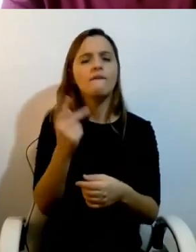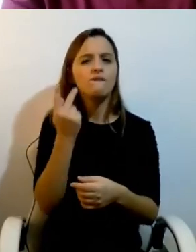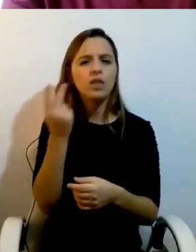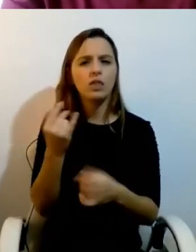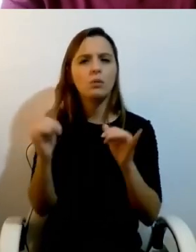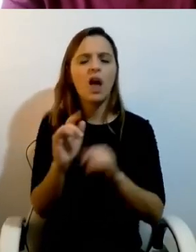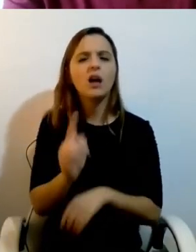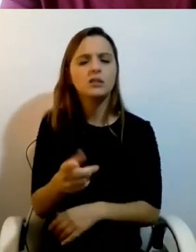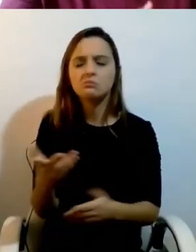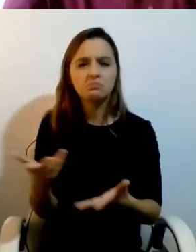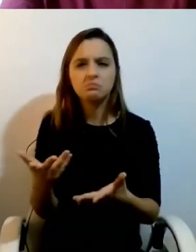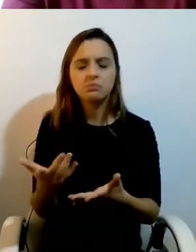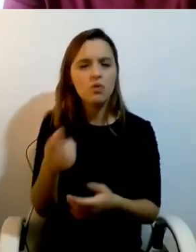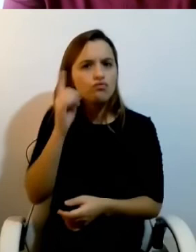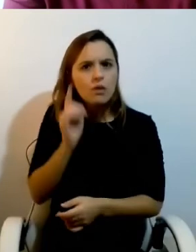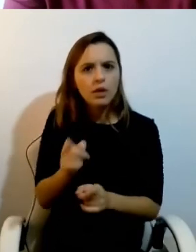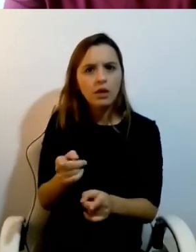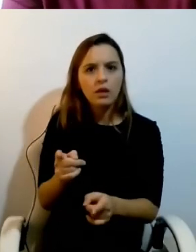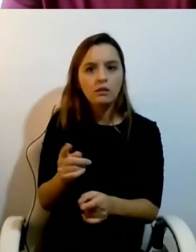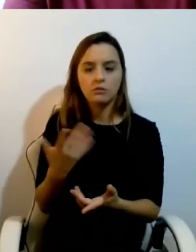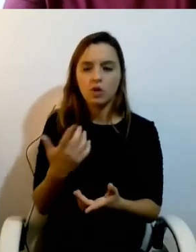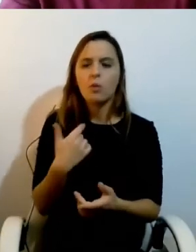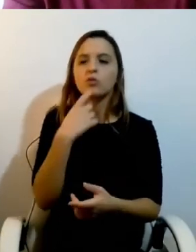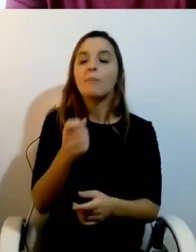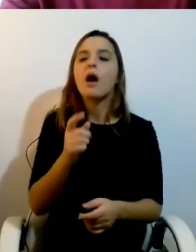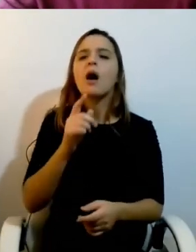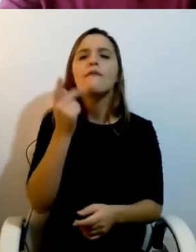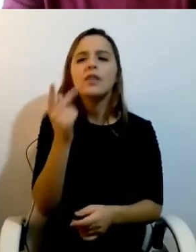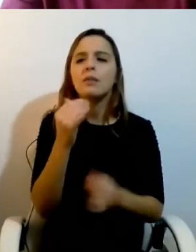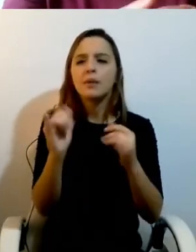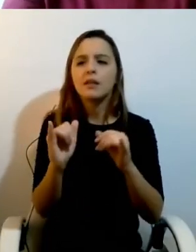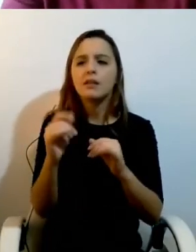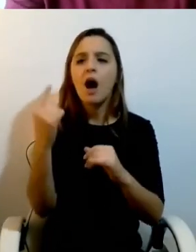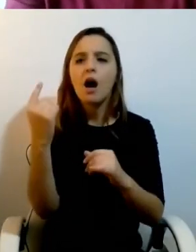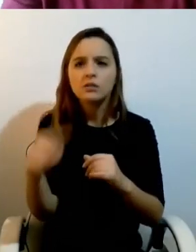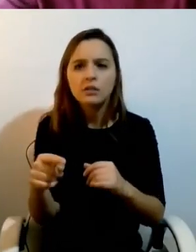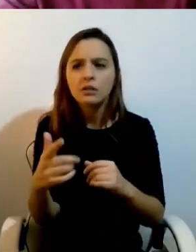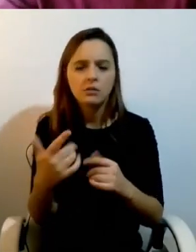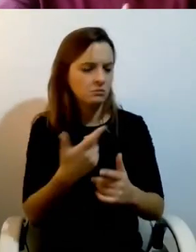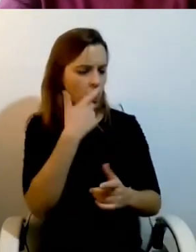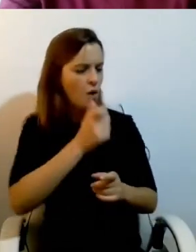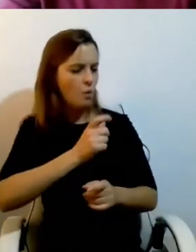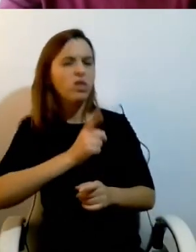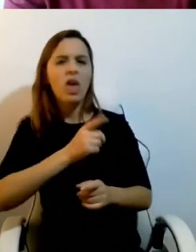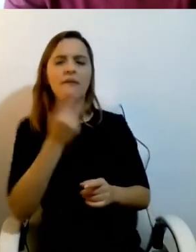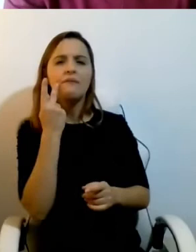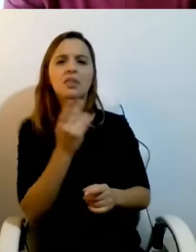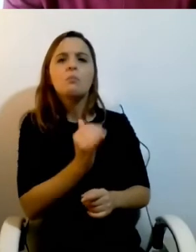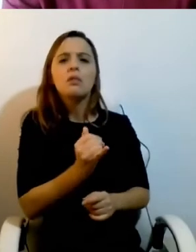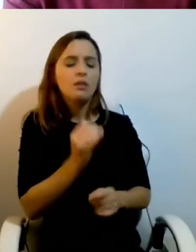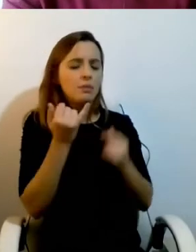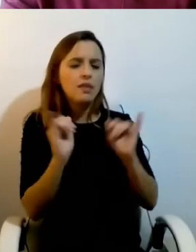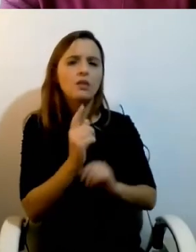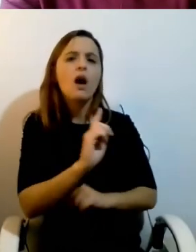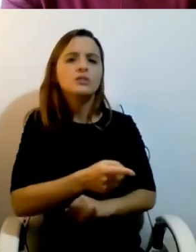nós que, quando colocávamos a questão, tínhamos que explicar o que era a vida independente, para que elas pudessem refletir um pouco e se aquilo efetivamente ia